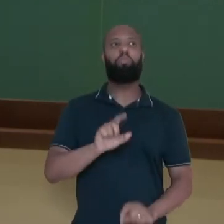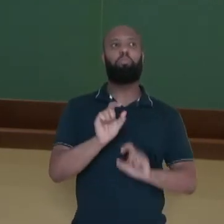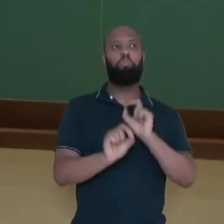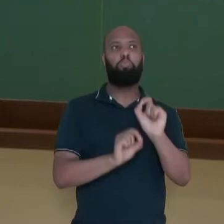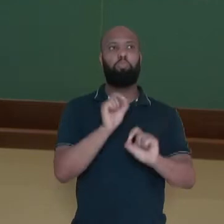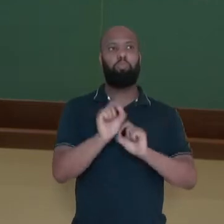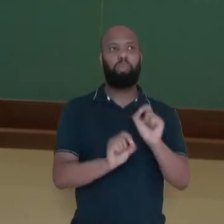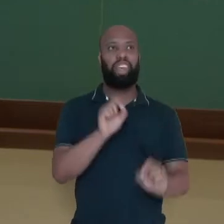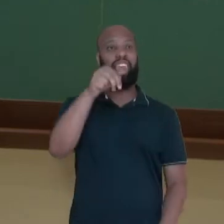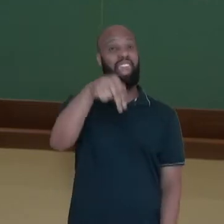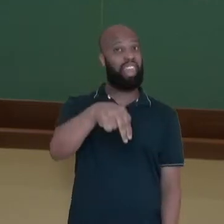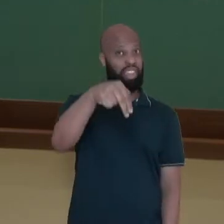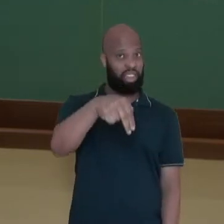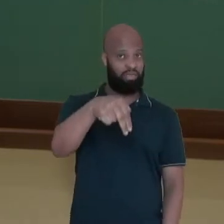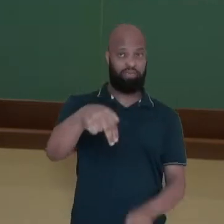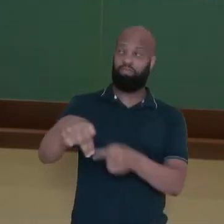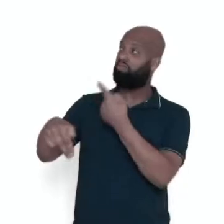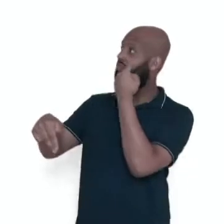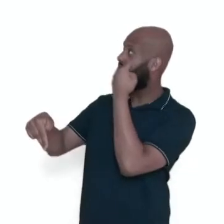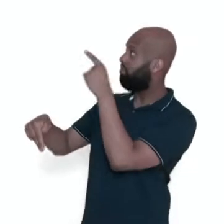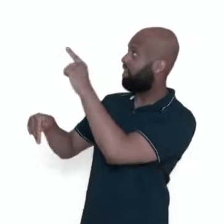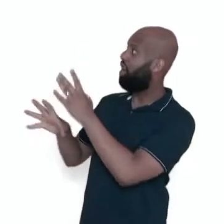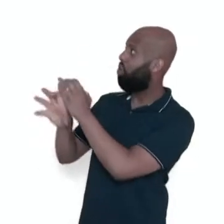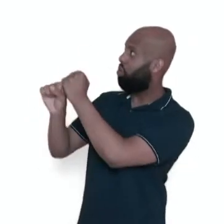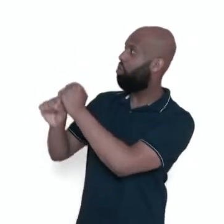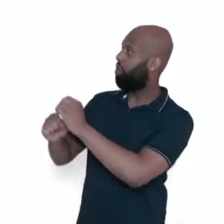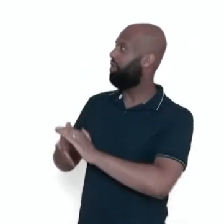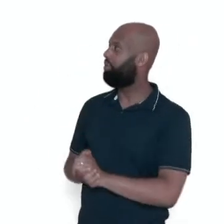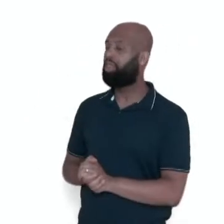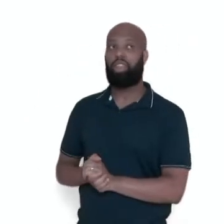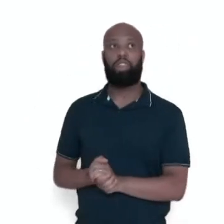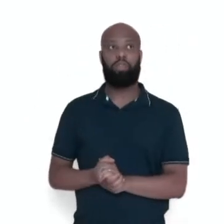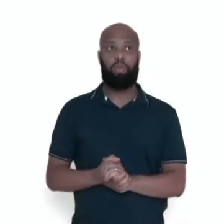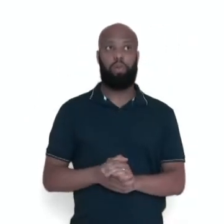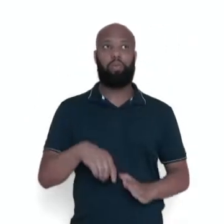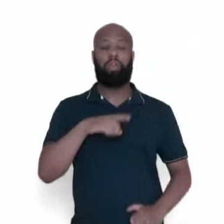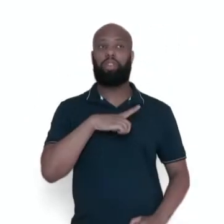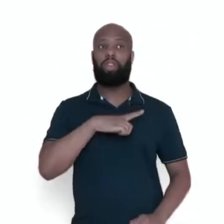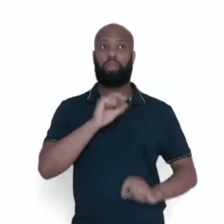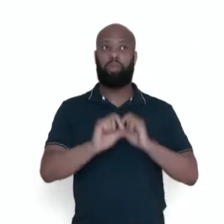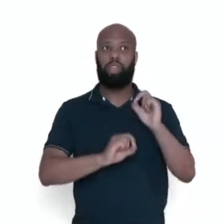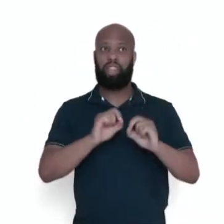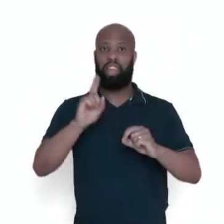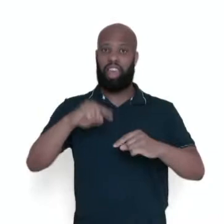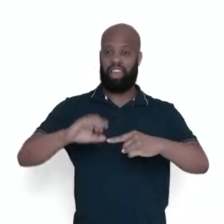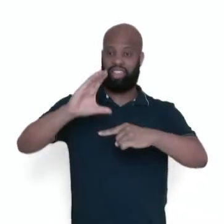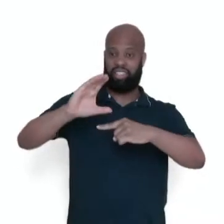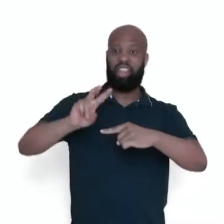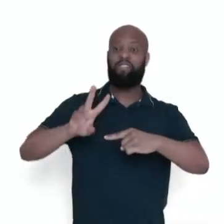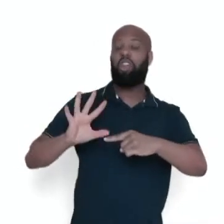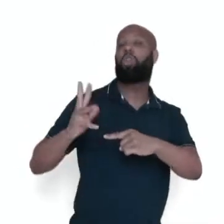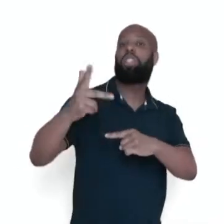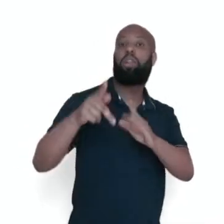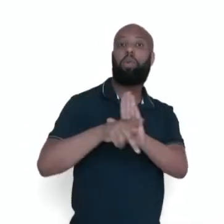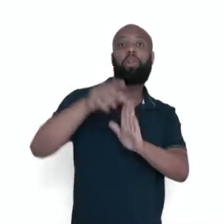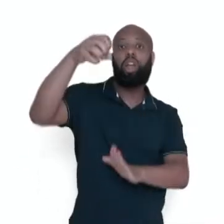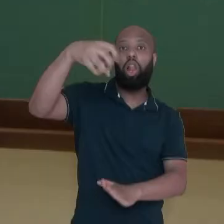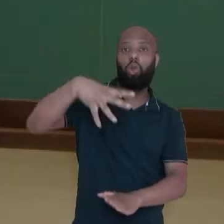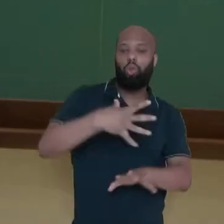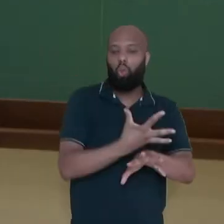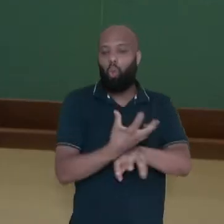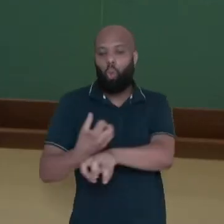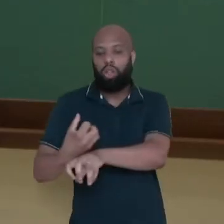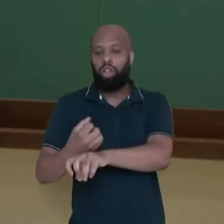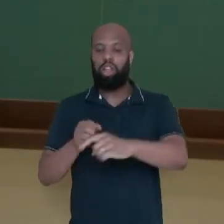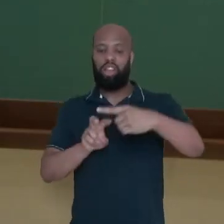E esse índice de refração é calculado dividindo a velocidade da luz no vácuo pela velocidade da luz no